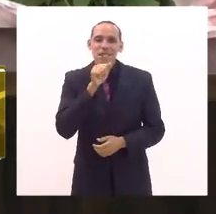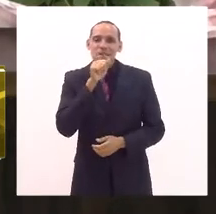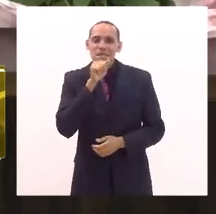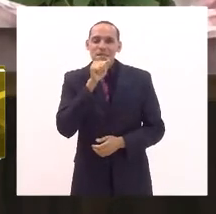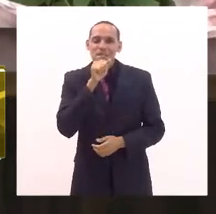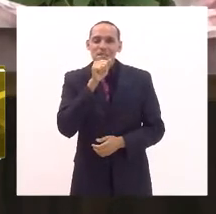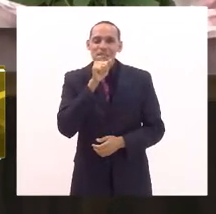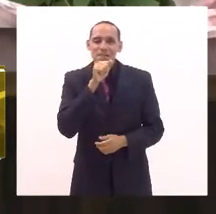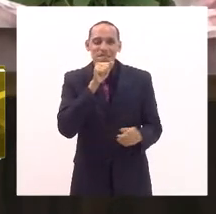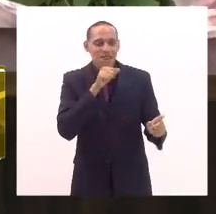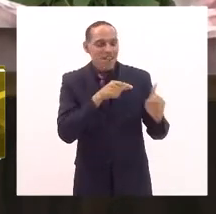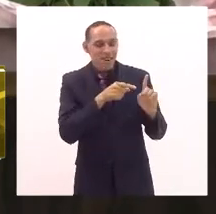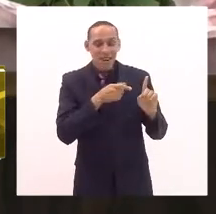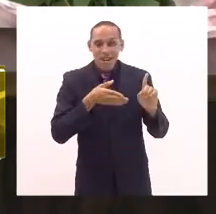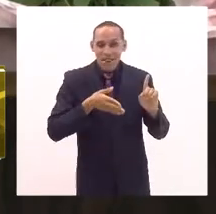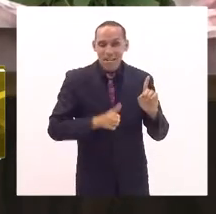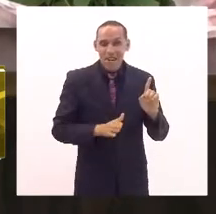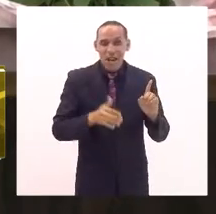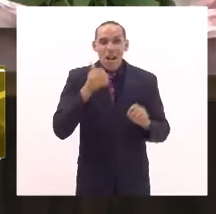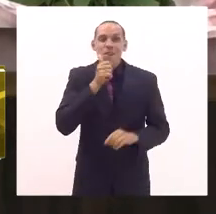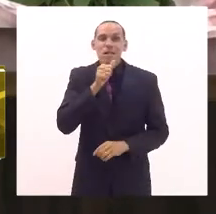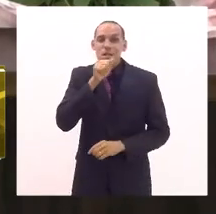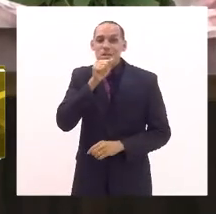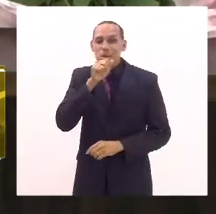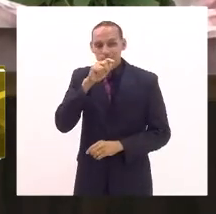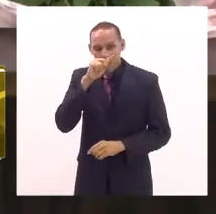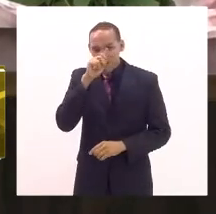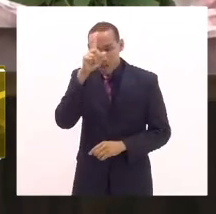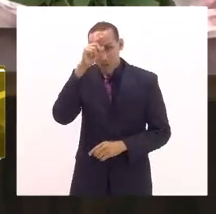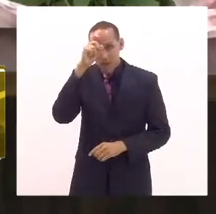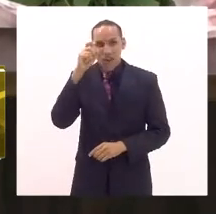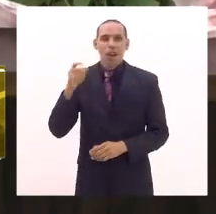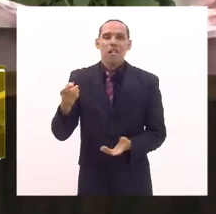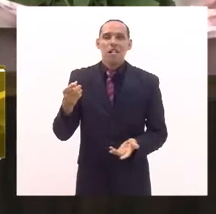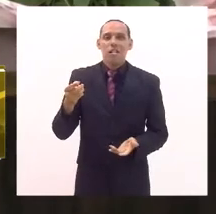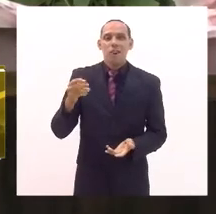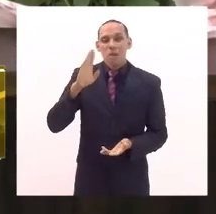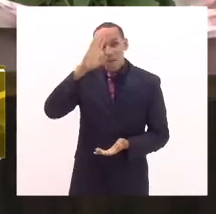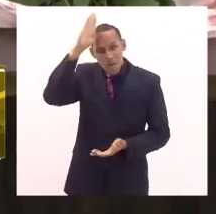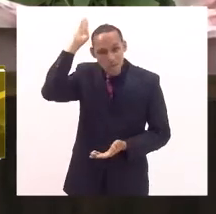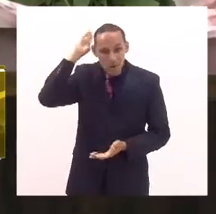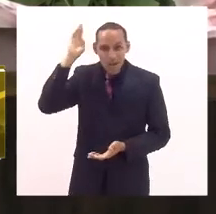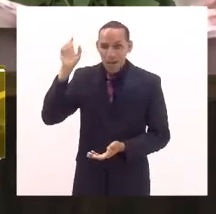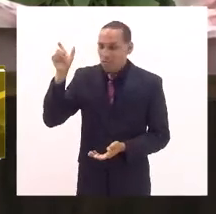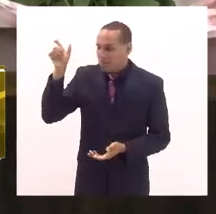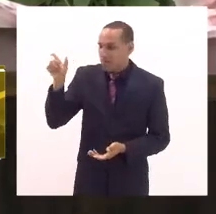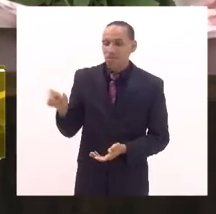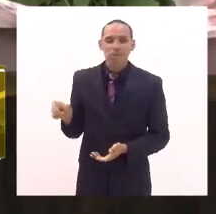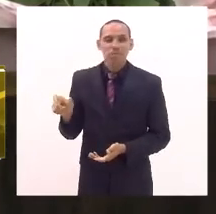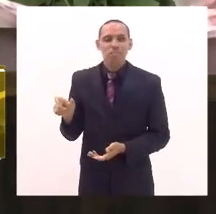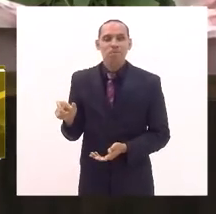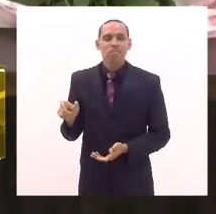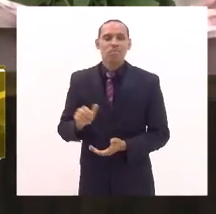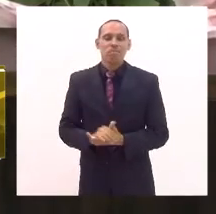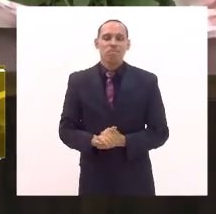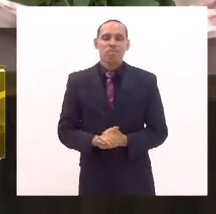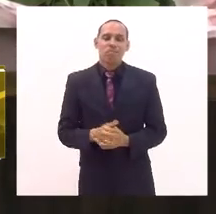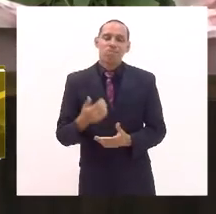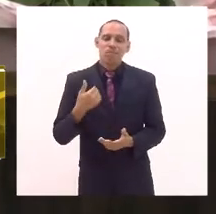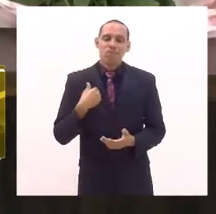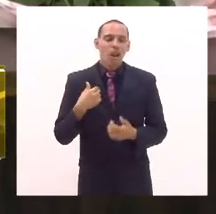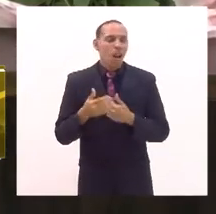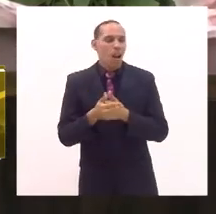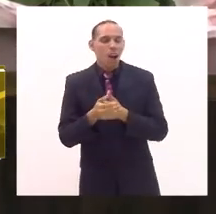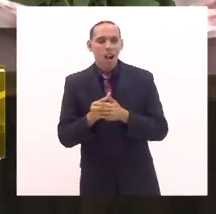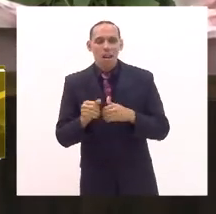quando eu estava nascendo, meu pai estava no hospital do bombeiro queimado. Então, meu carinho, meu respeito à segurança pública, os policiais